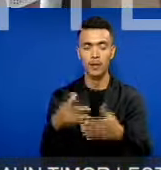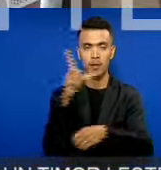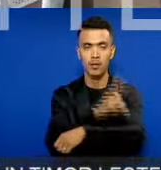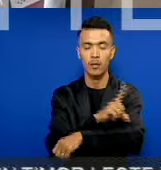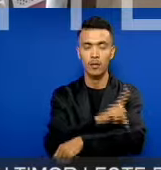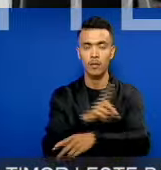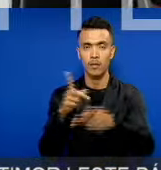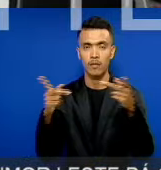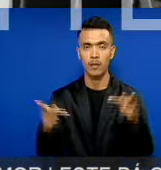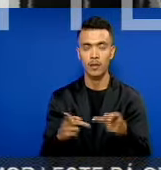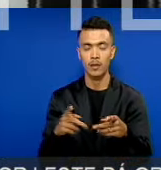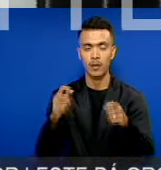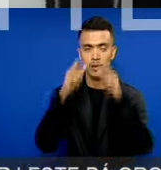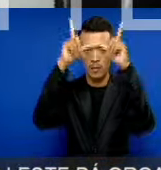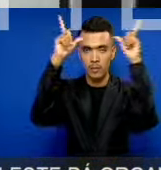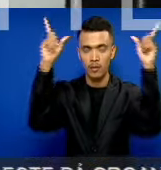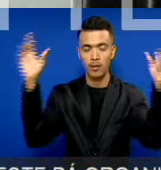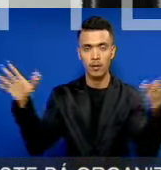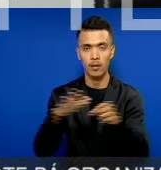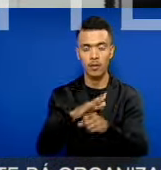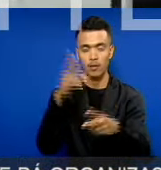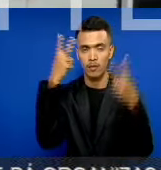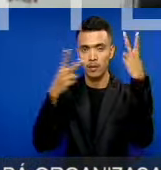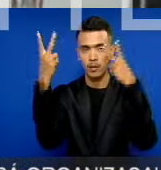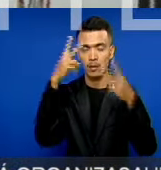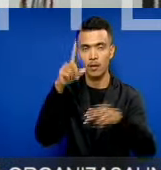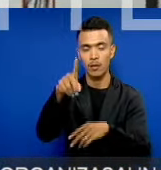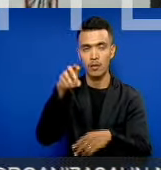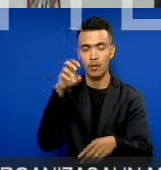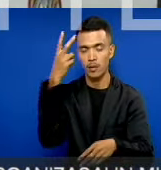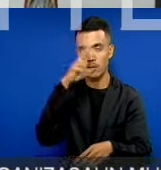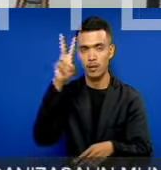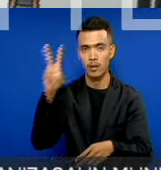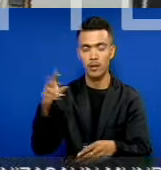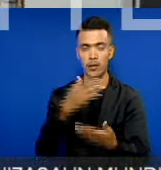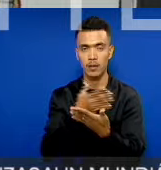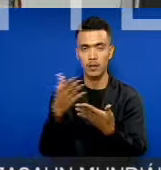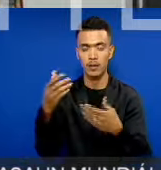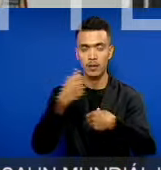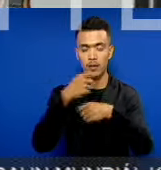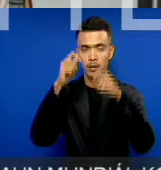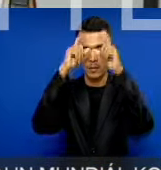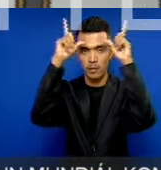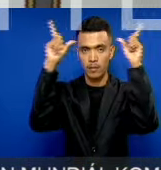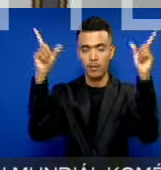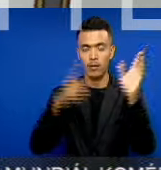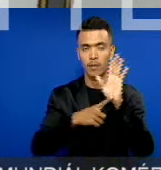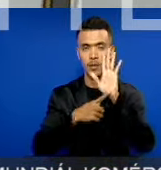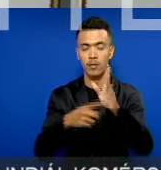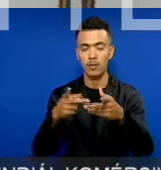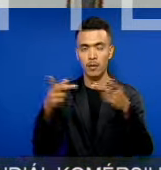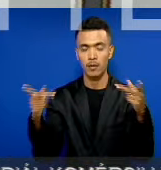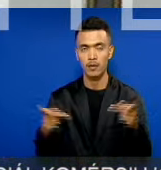um pavilhão Timor nian na qual o visitante a tossir experimenta no haré direta produto Timor nian. Nebe demonstra e a